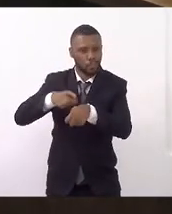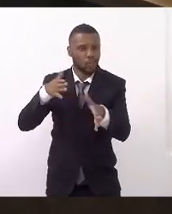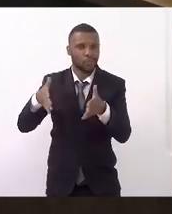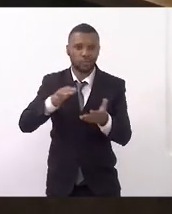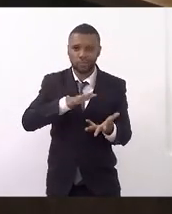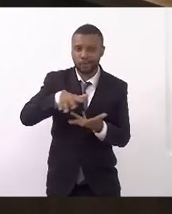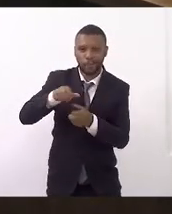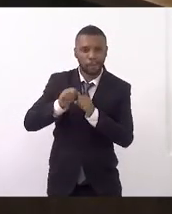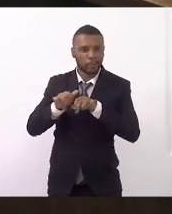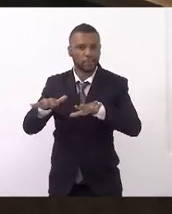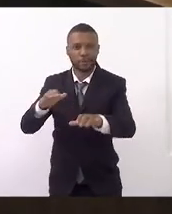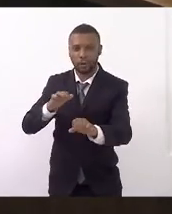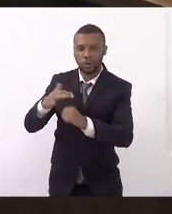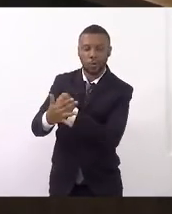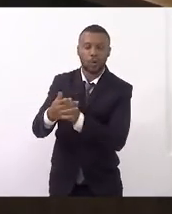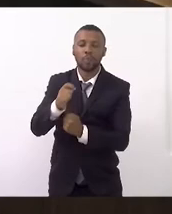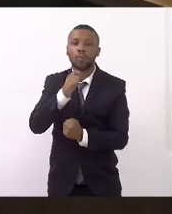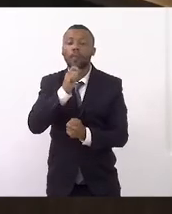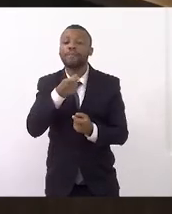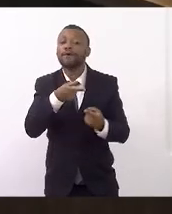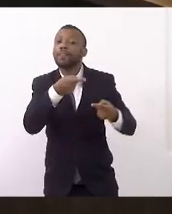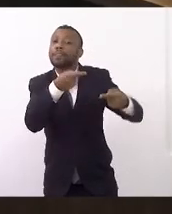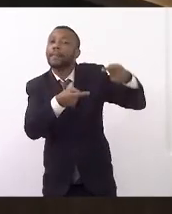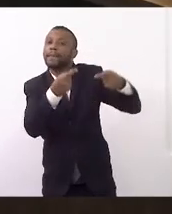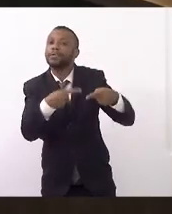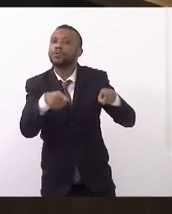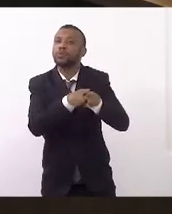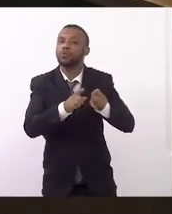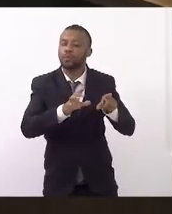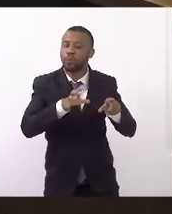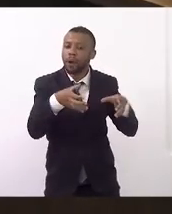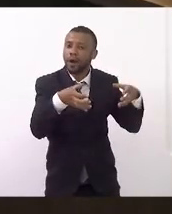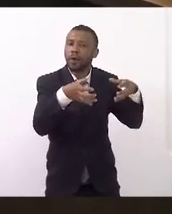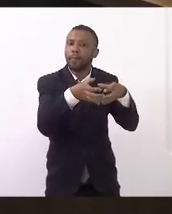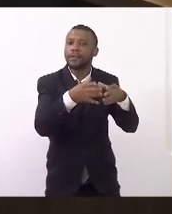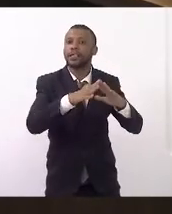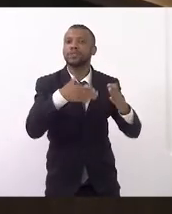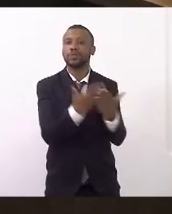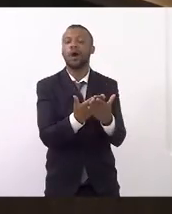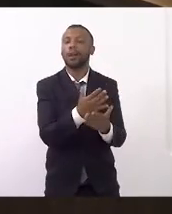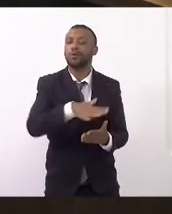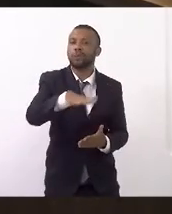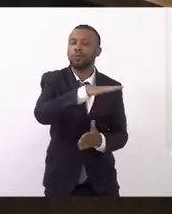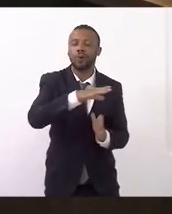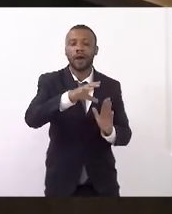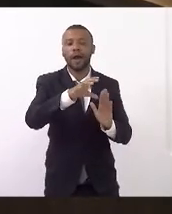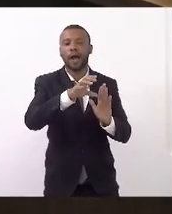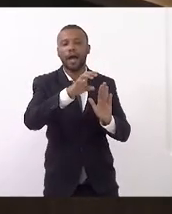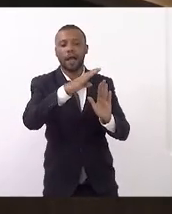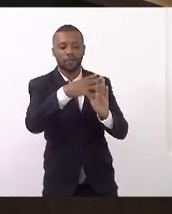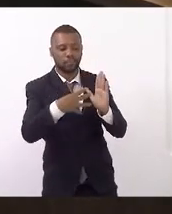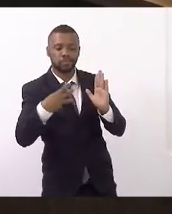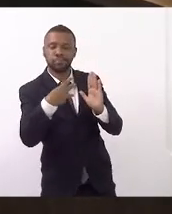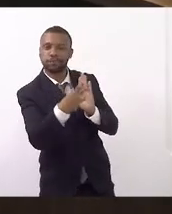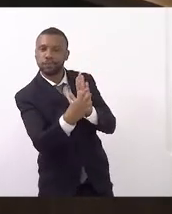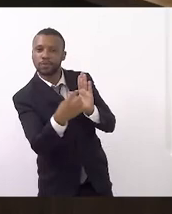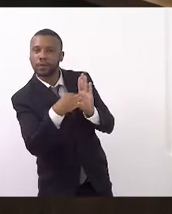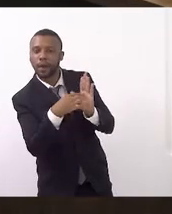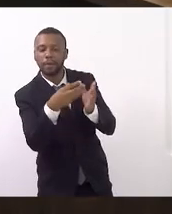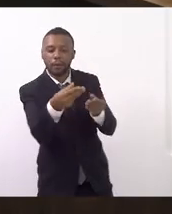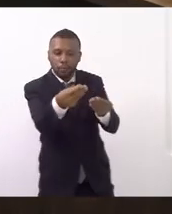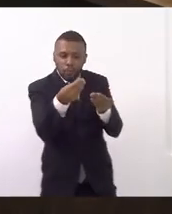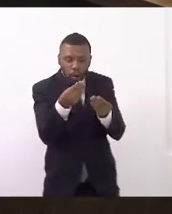novas disciplinas, as novas ementas, o que cada professor vai dar em sala de aula, só chegou nas